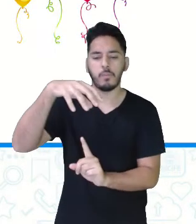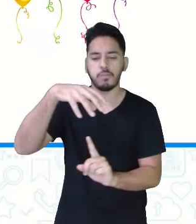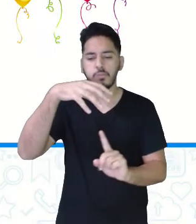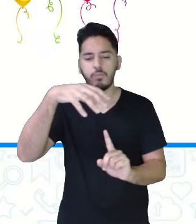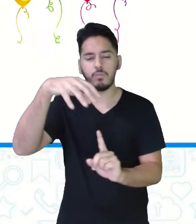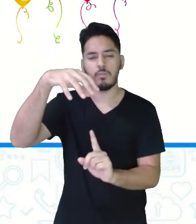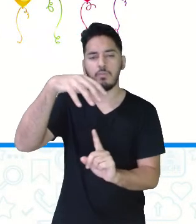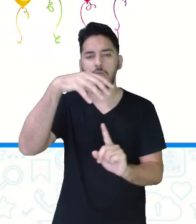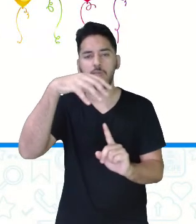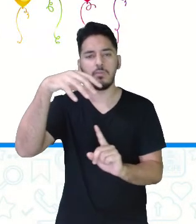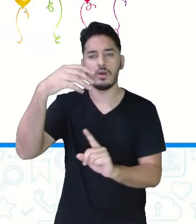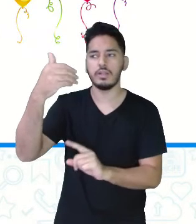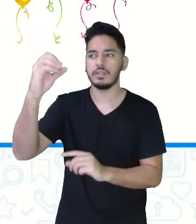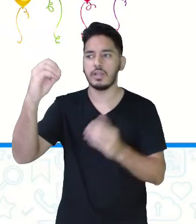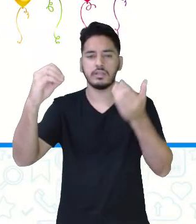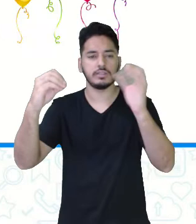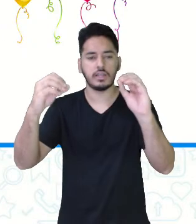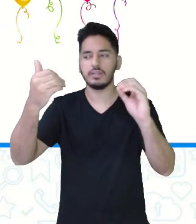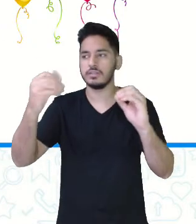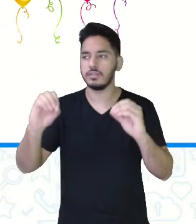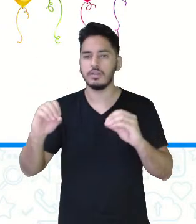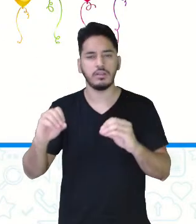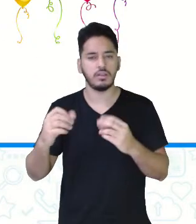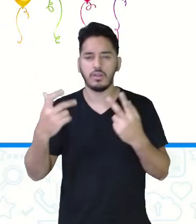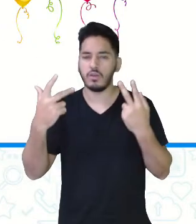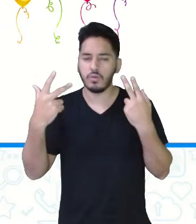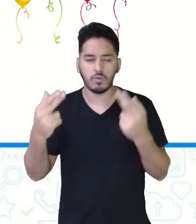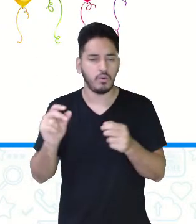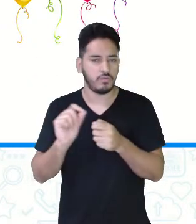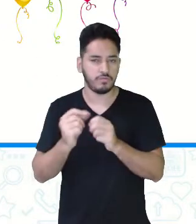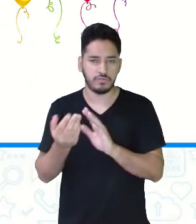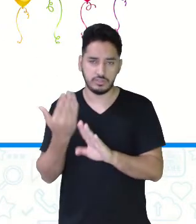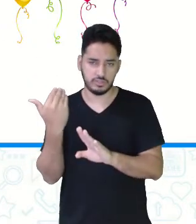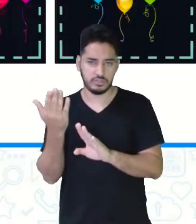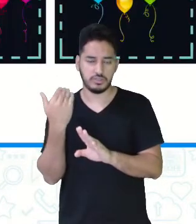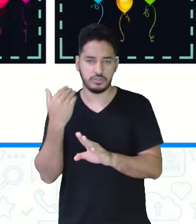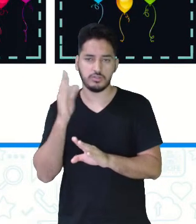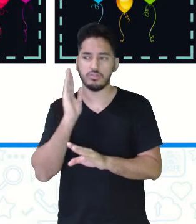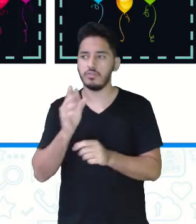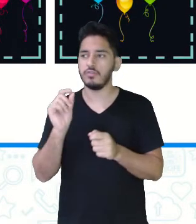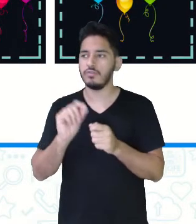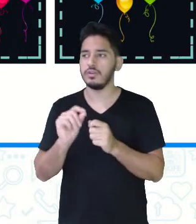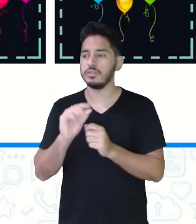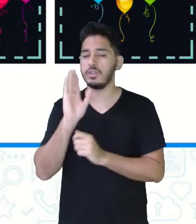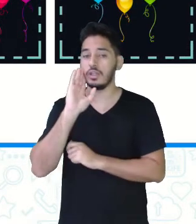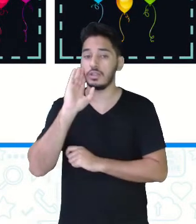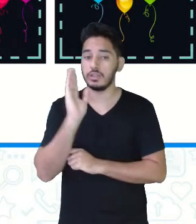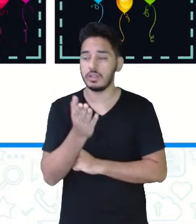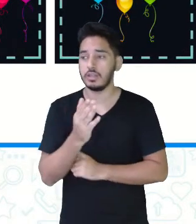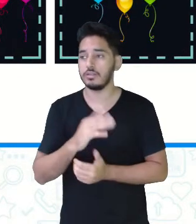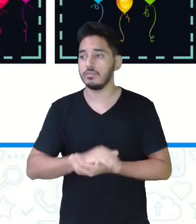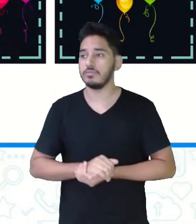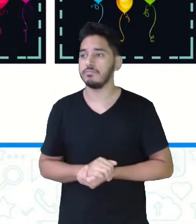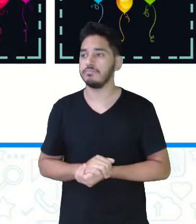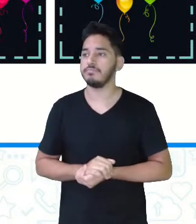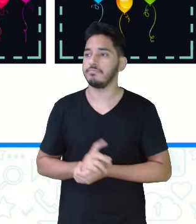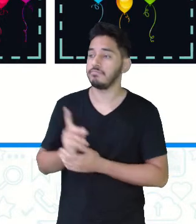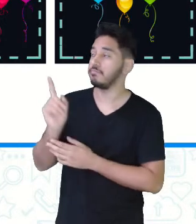agrupando de 10 em 10? É mais ou menos o processo que eu fiz aqui, ó. E eu já vou fazer de forma imediata,